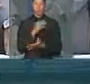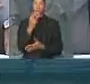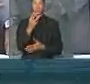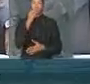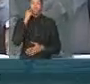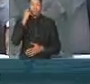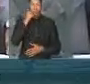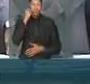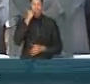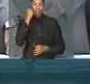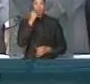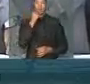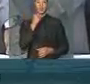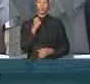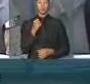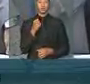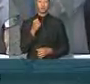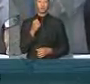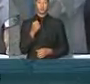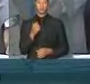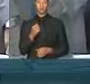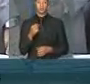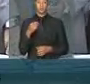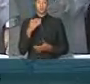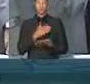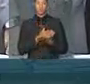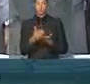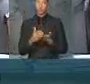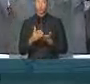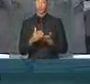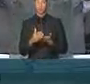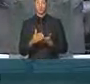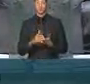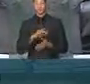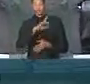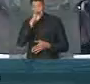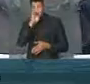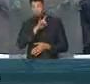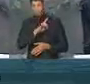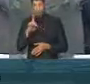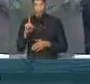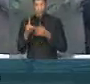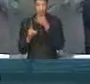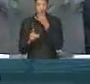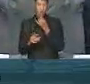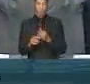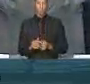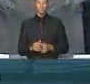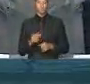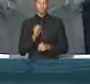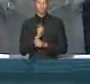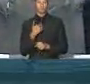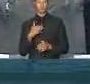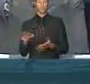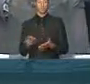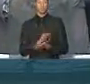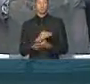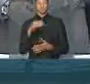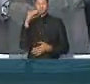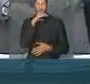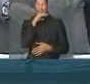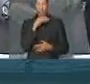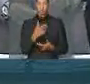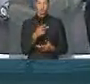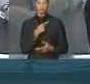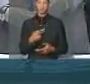senadores três senadores para nós começarmos a ordem do dia enquanto o senhor aguarda eu estou inscrito para breves